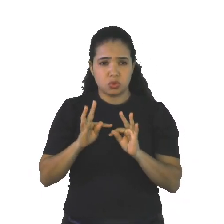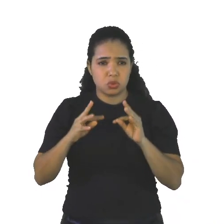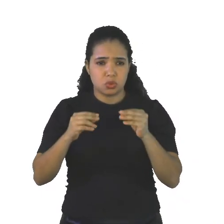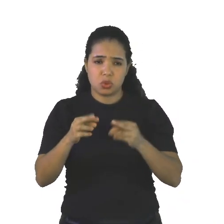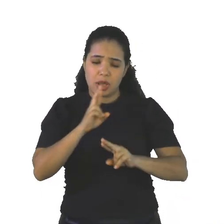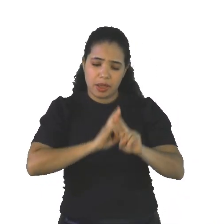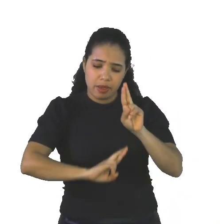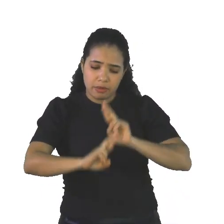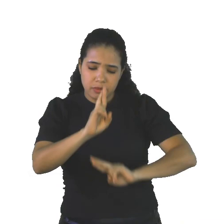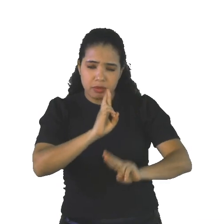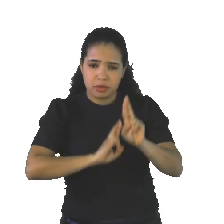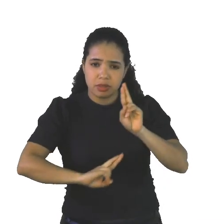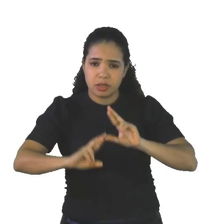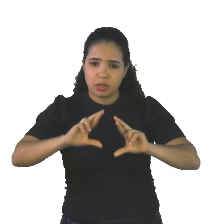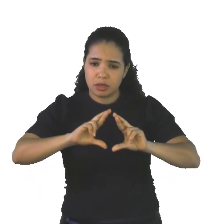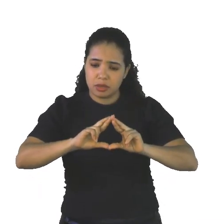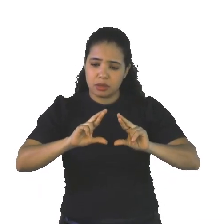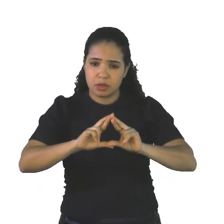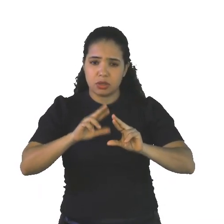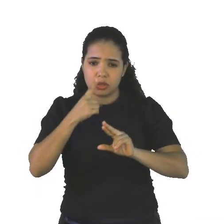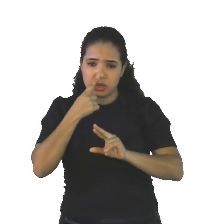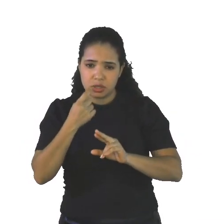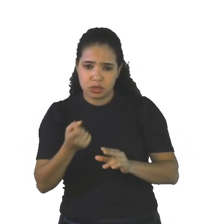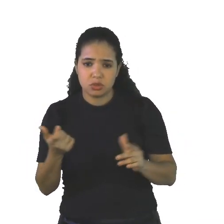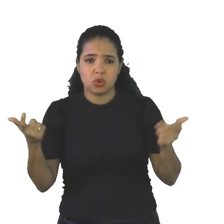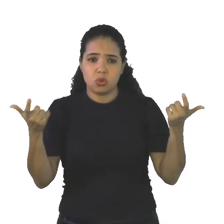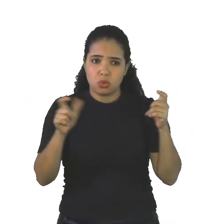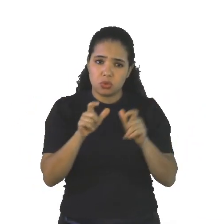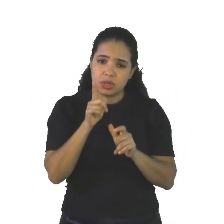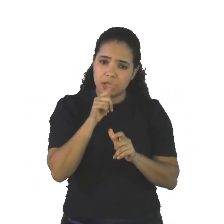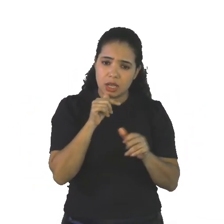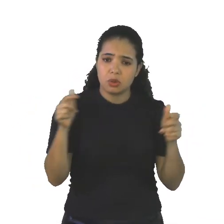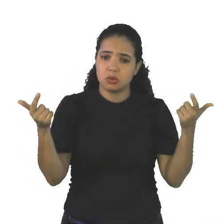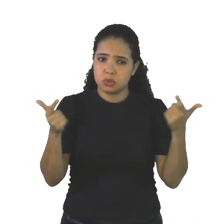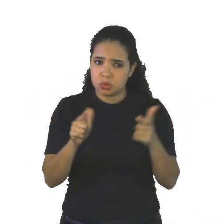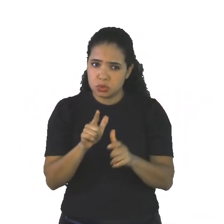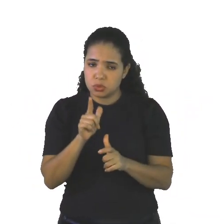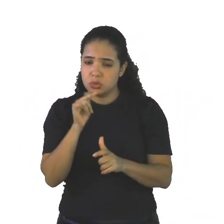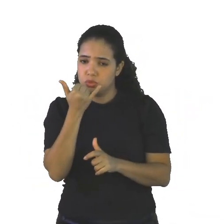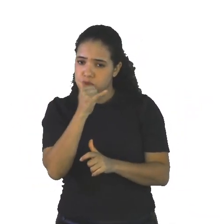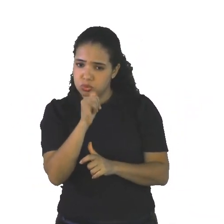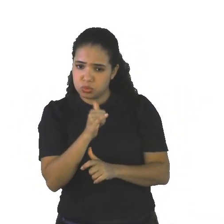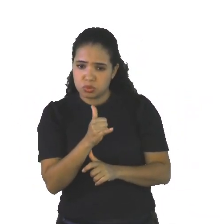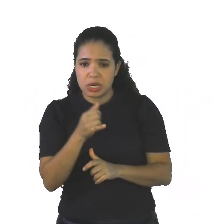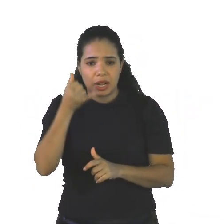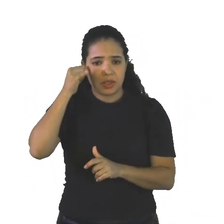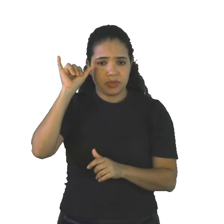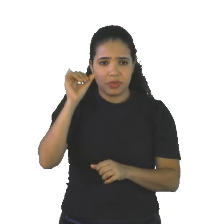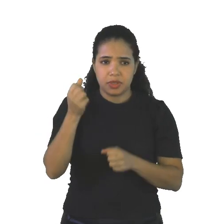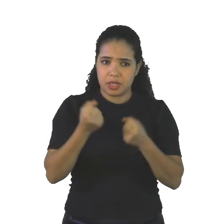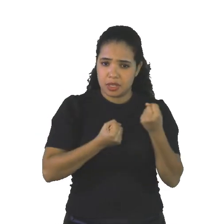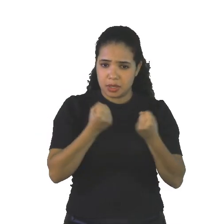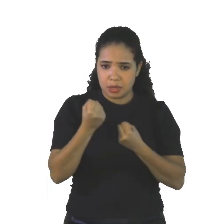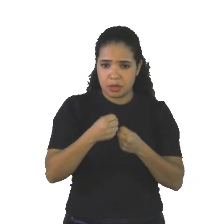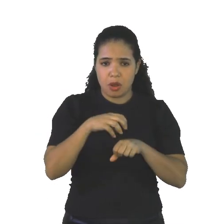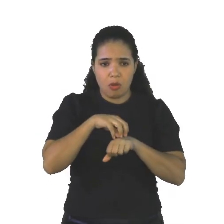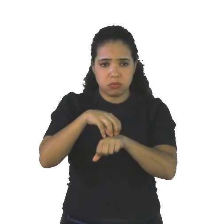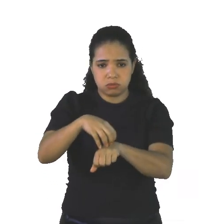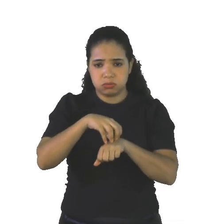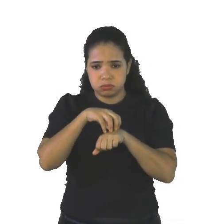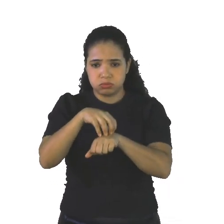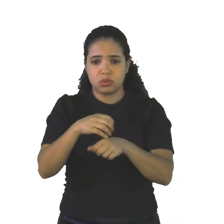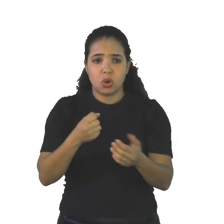consumo de água, reduza o consumo de energia elétrica, evite andar apenas de carro, compre apenas